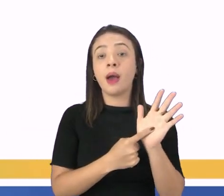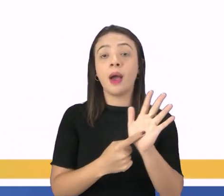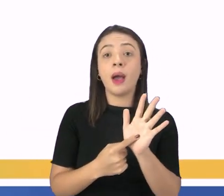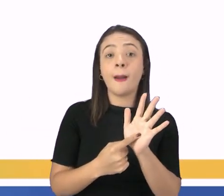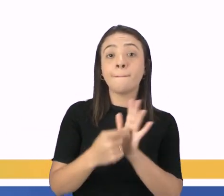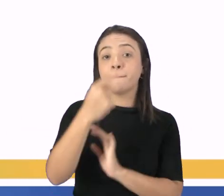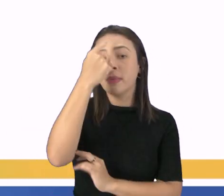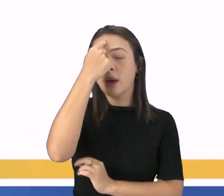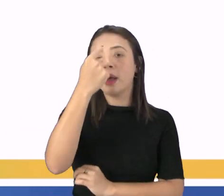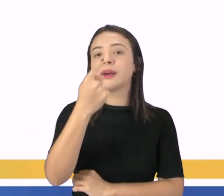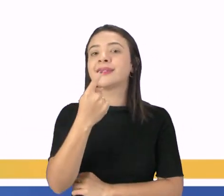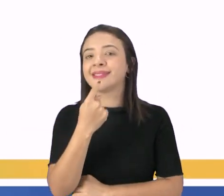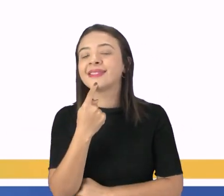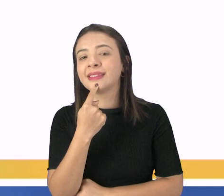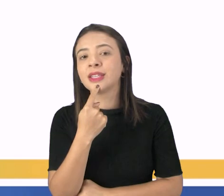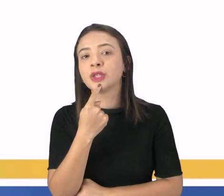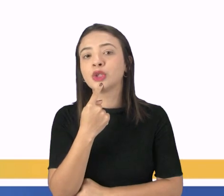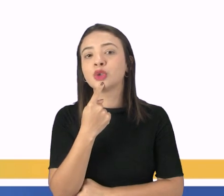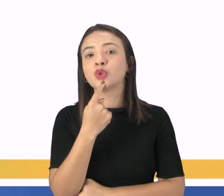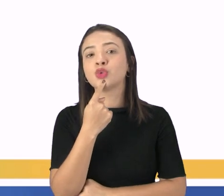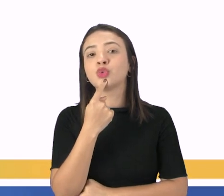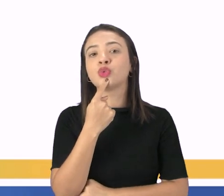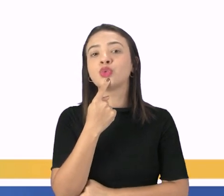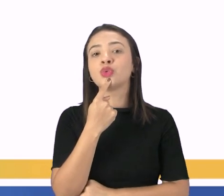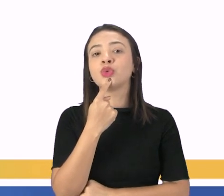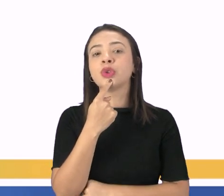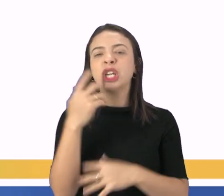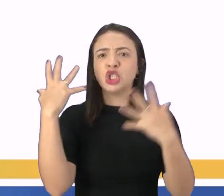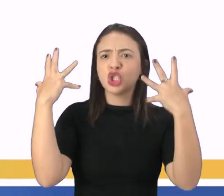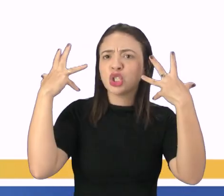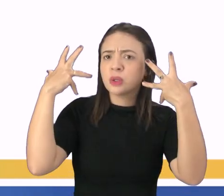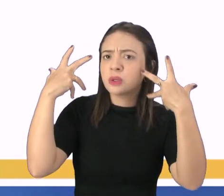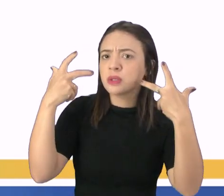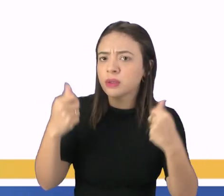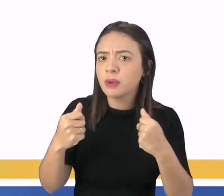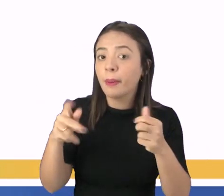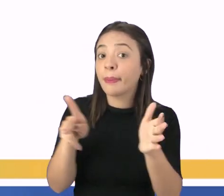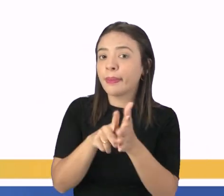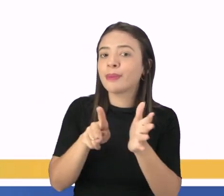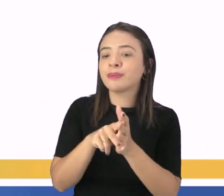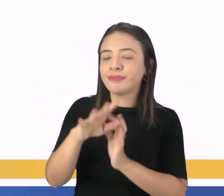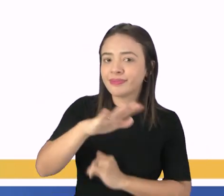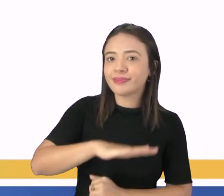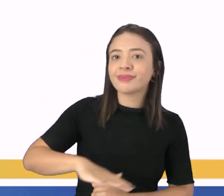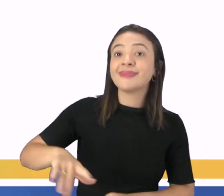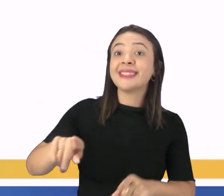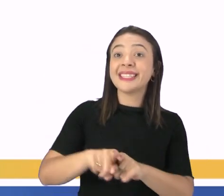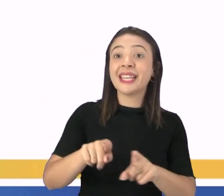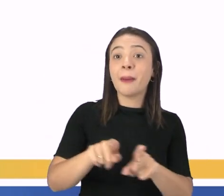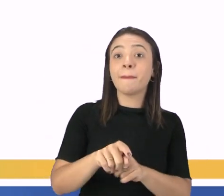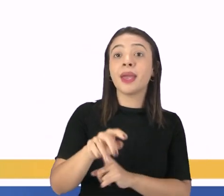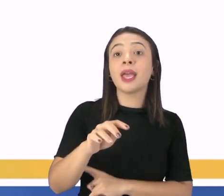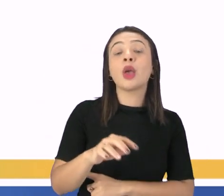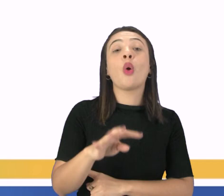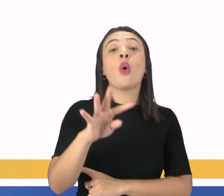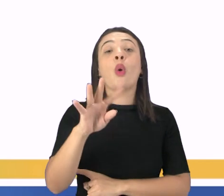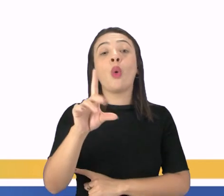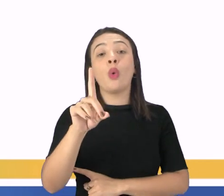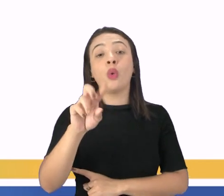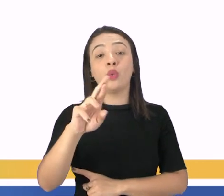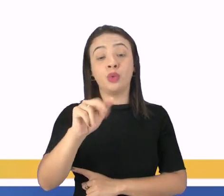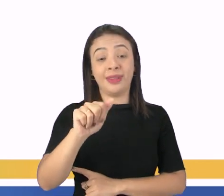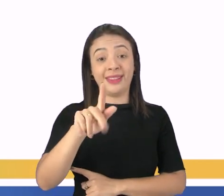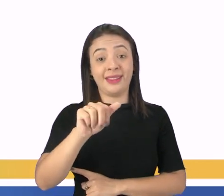do uso do tigre, porque é uma predominância de tigre daquela região, bem como também o dragão. Então,